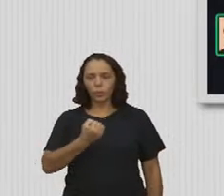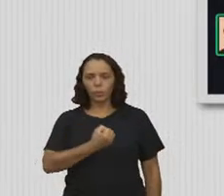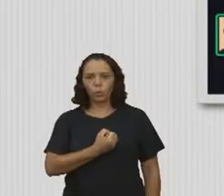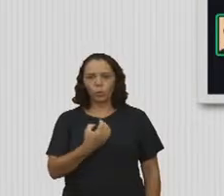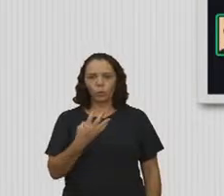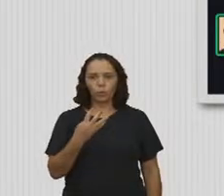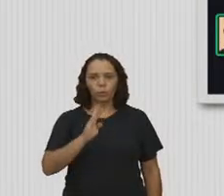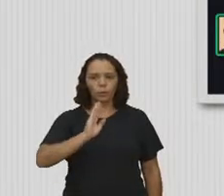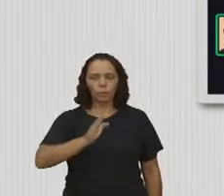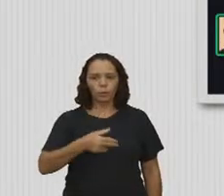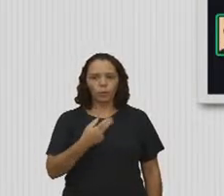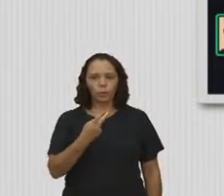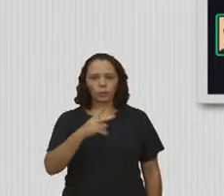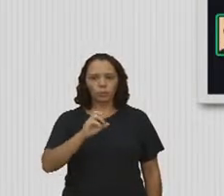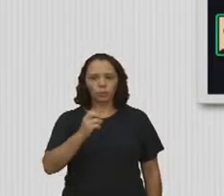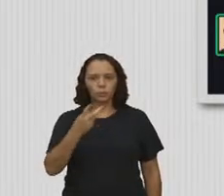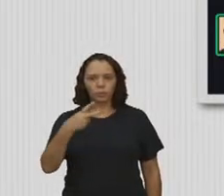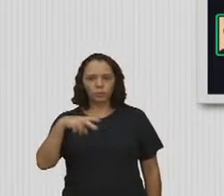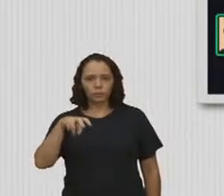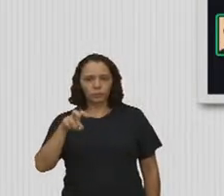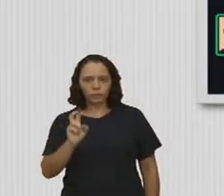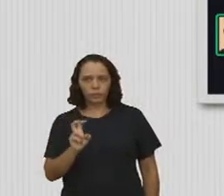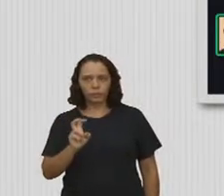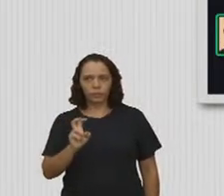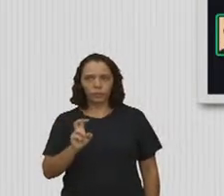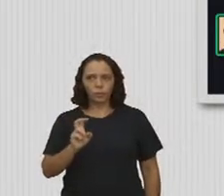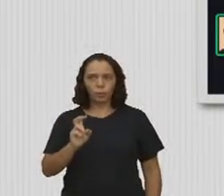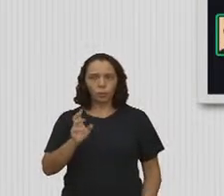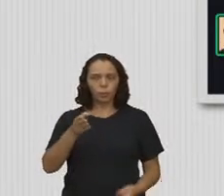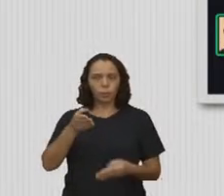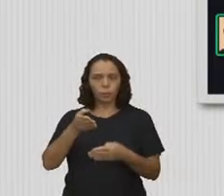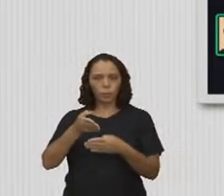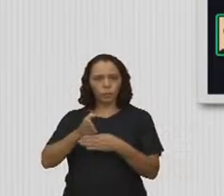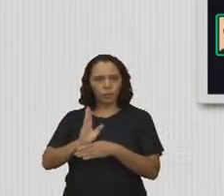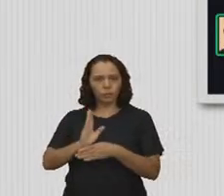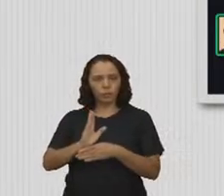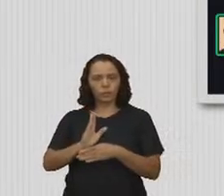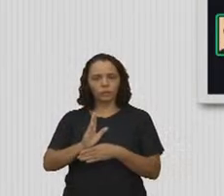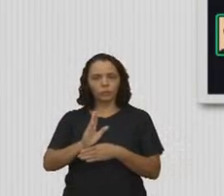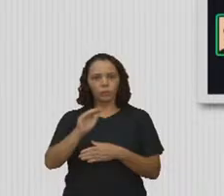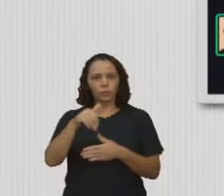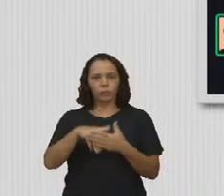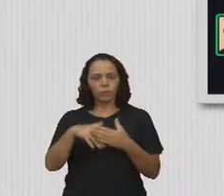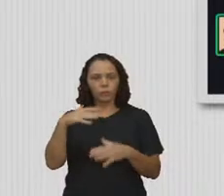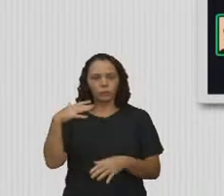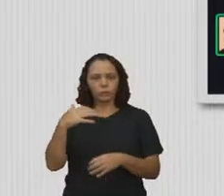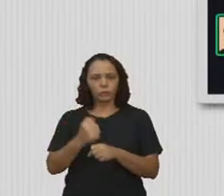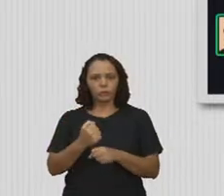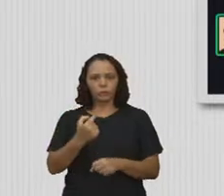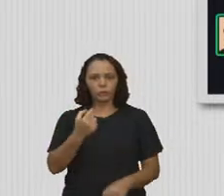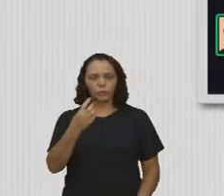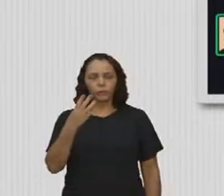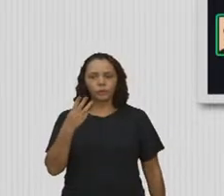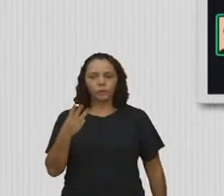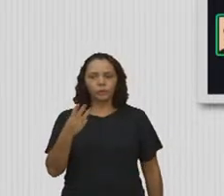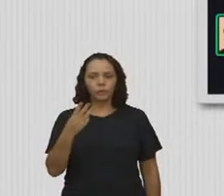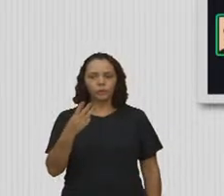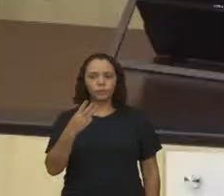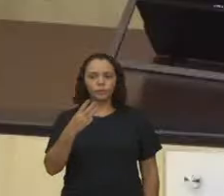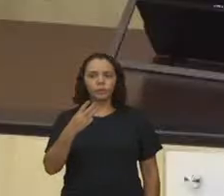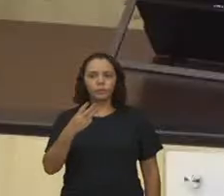4 de 2025 foi aprovado com 13 votos favoráveis.